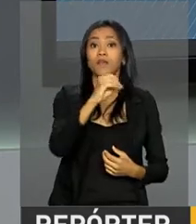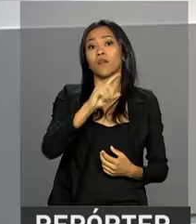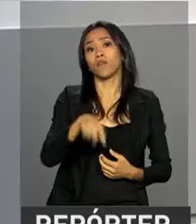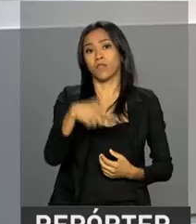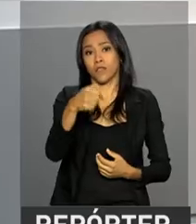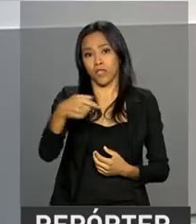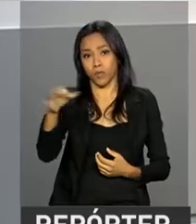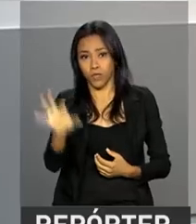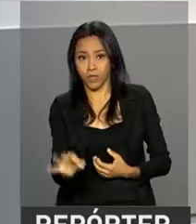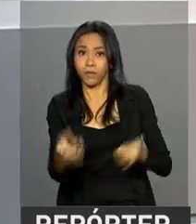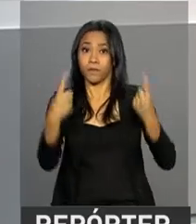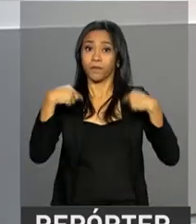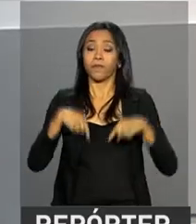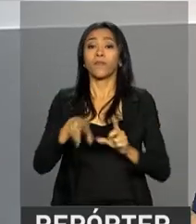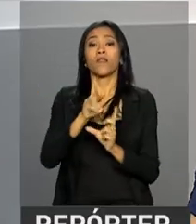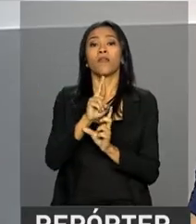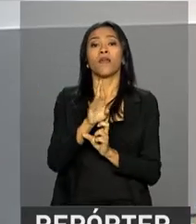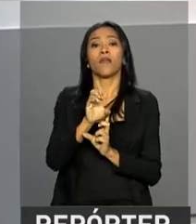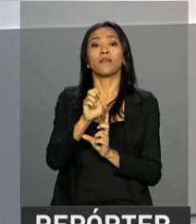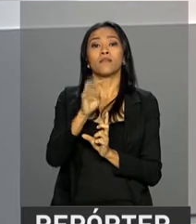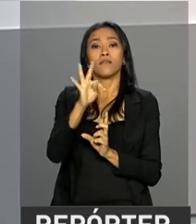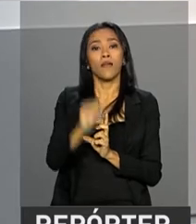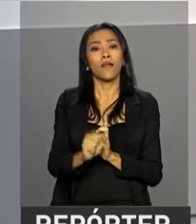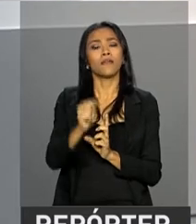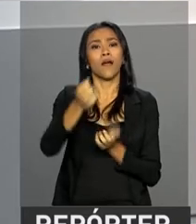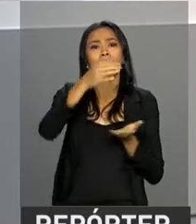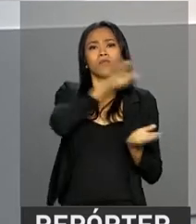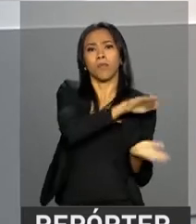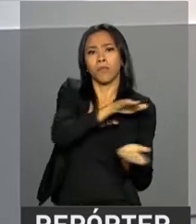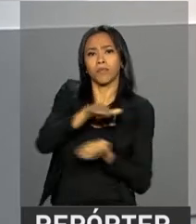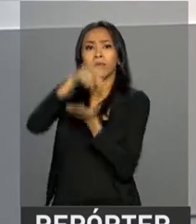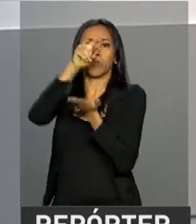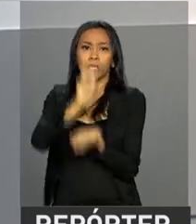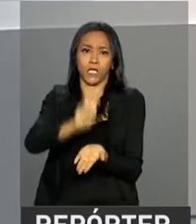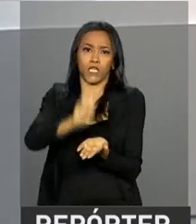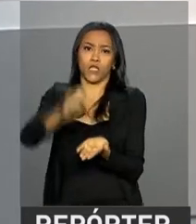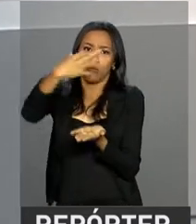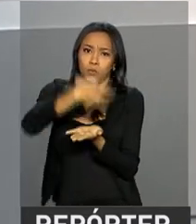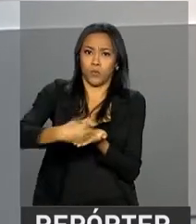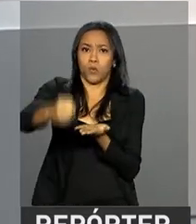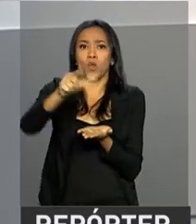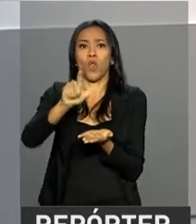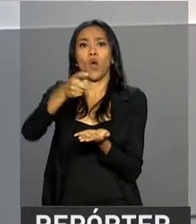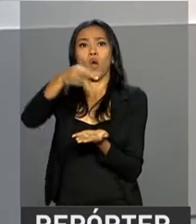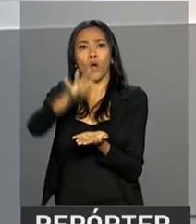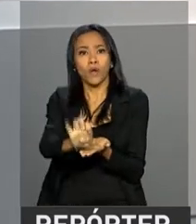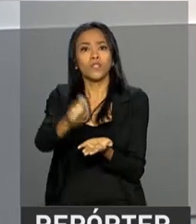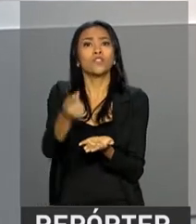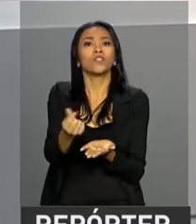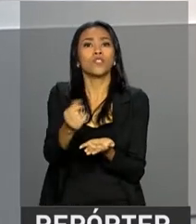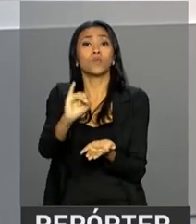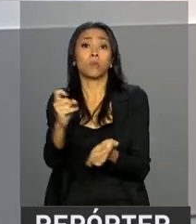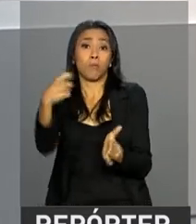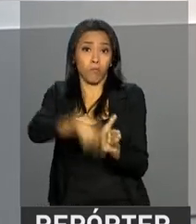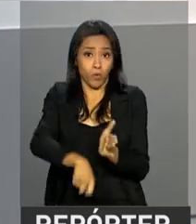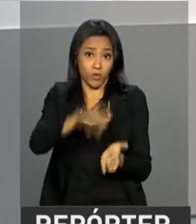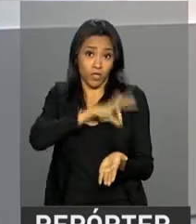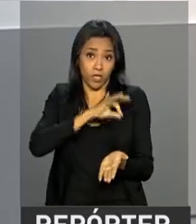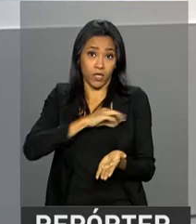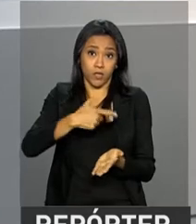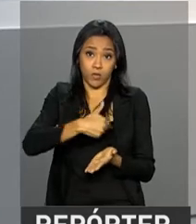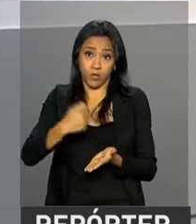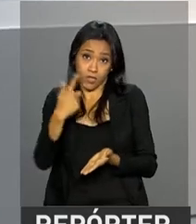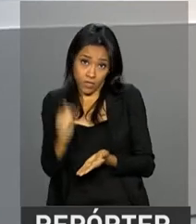ea receita federal liberou a consulta ao quinto lote de restituições do imposto de renda pessoa física 2007 o